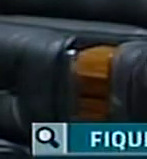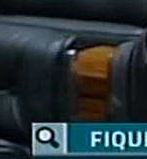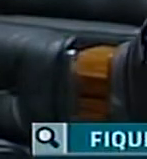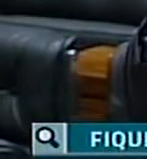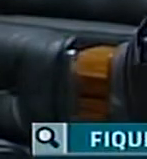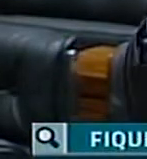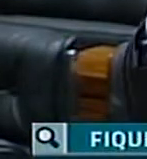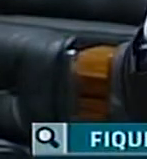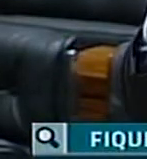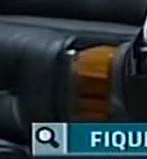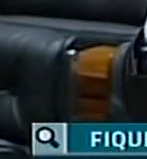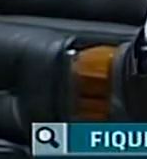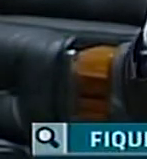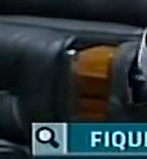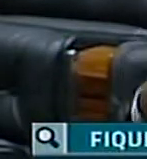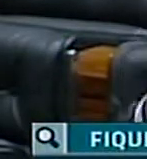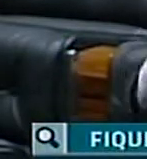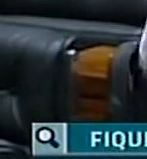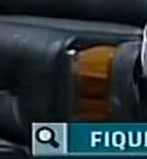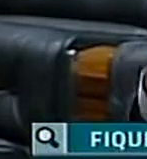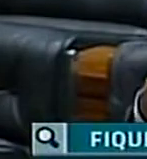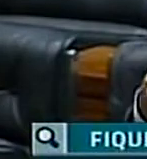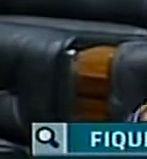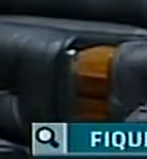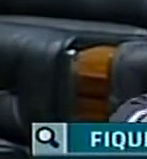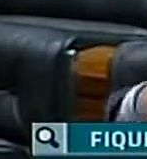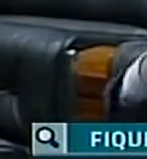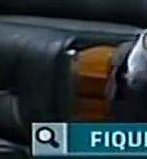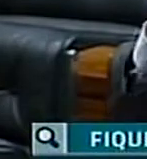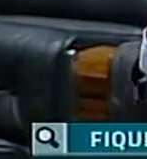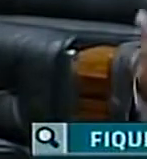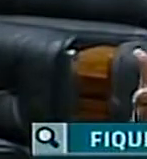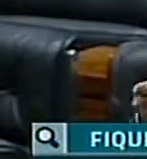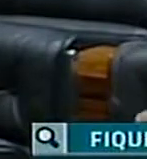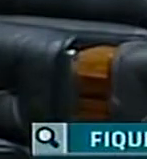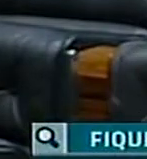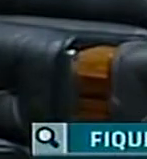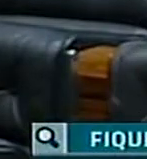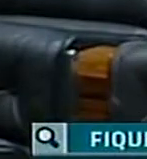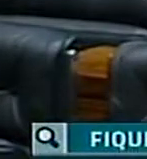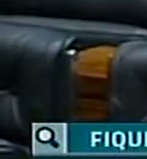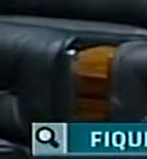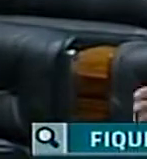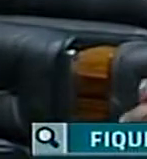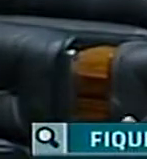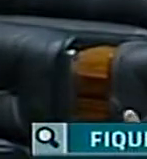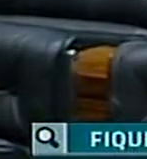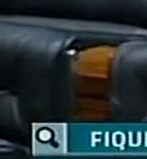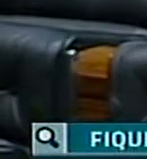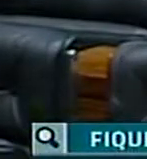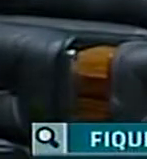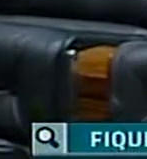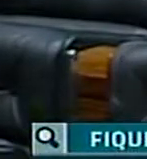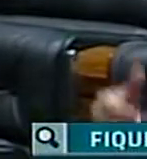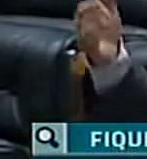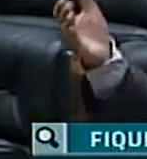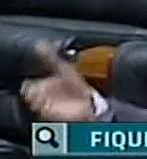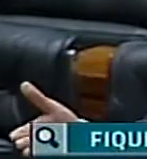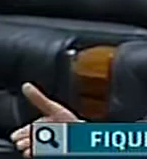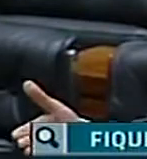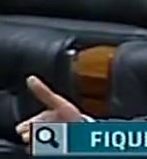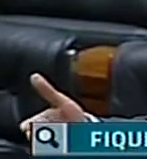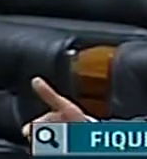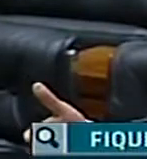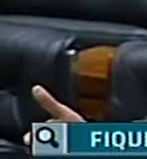parabenizando pela sua posição, o seu posicionamento e o seu brilhante pronunciamento, e mais uma vez, em nome da